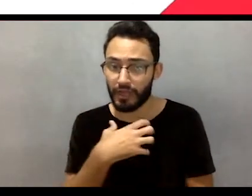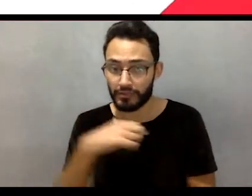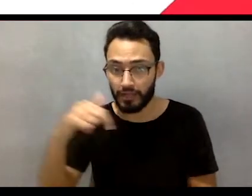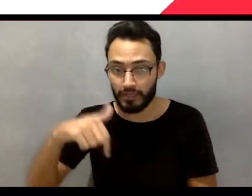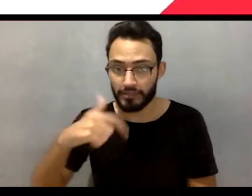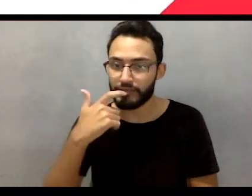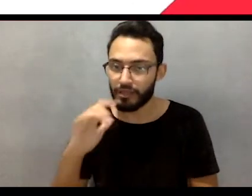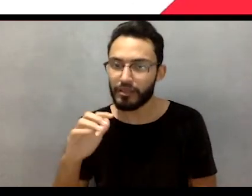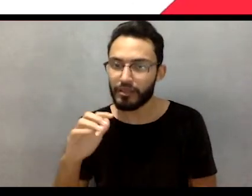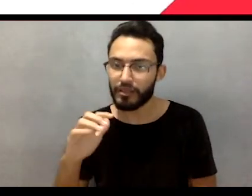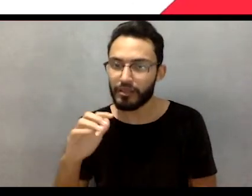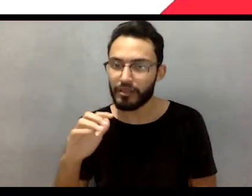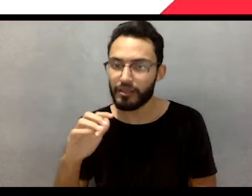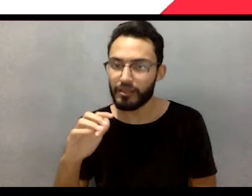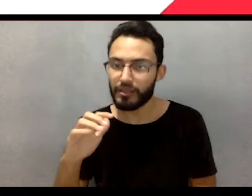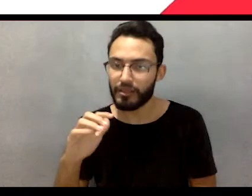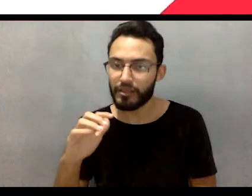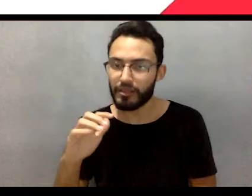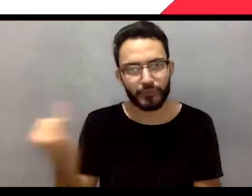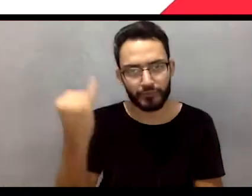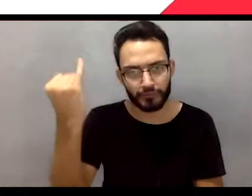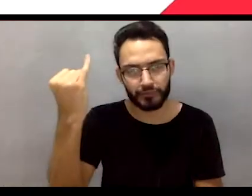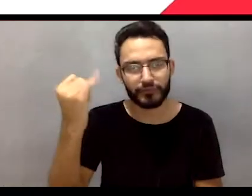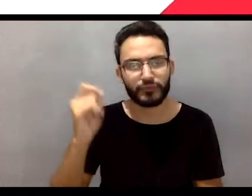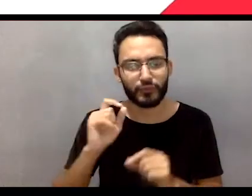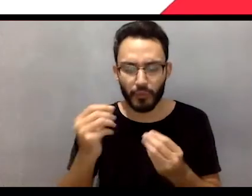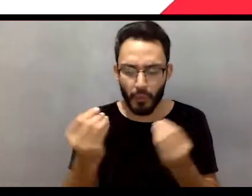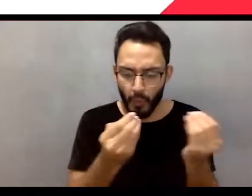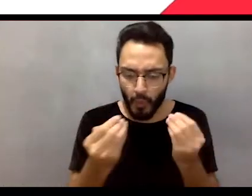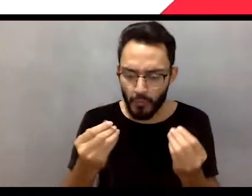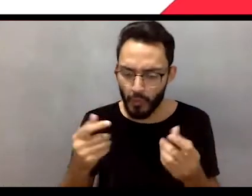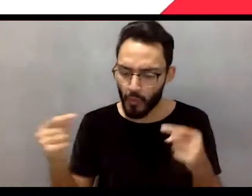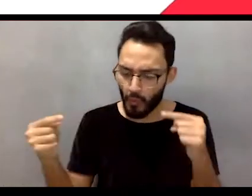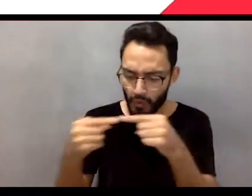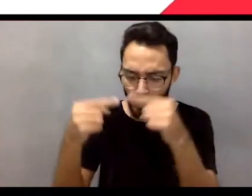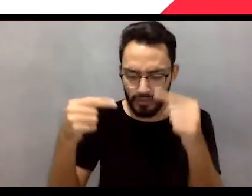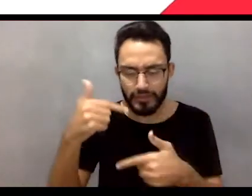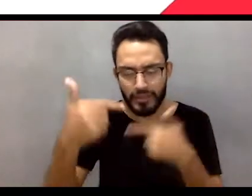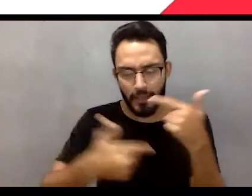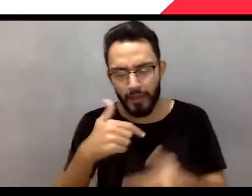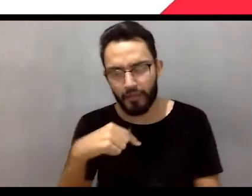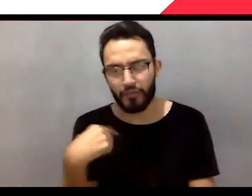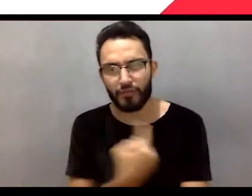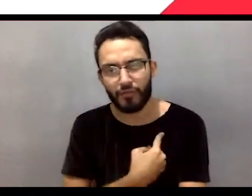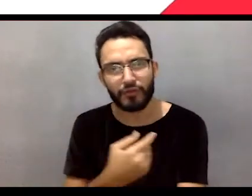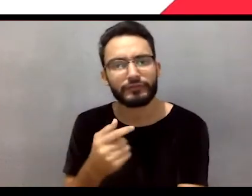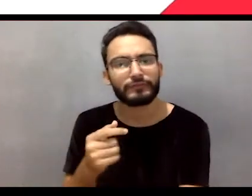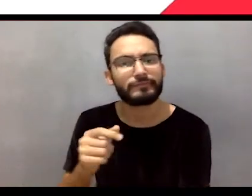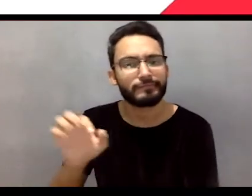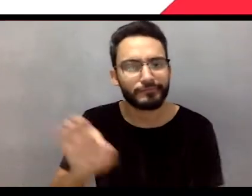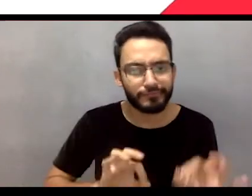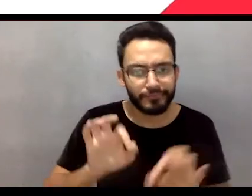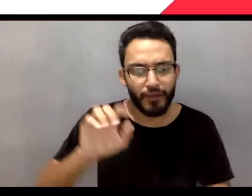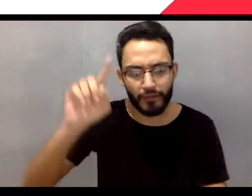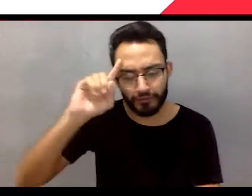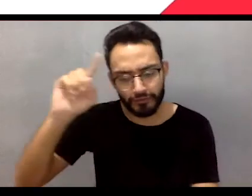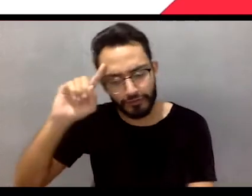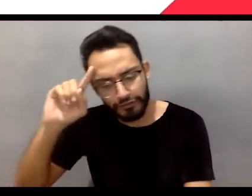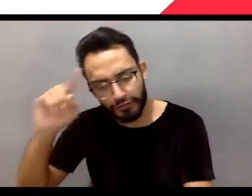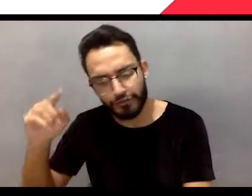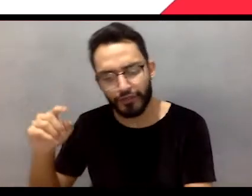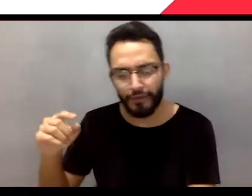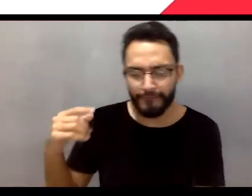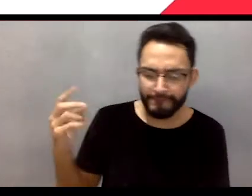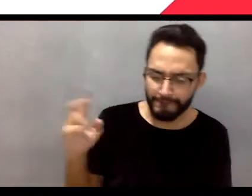CIT e fora como é importante. É como conectar o trabalho que a gente faz no dia a dia com